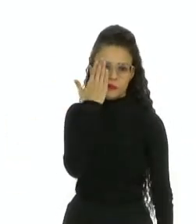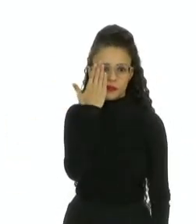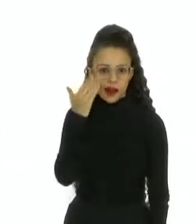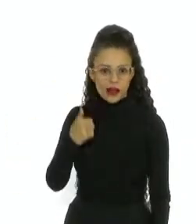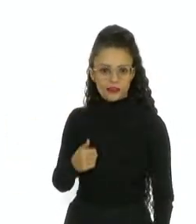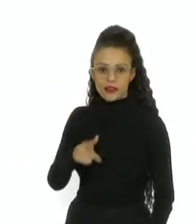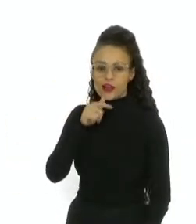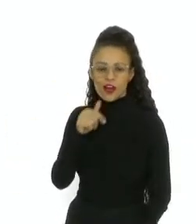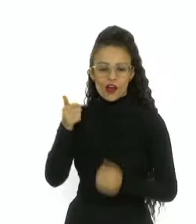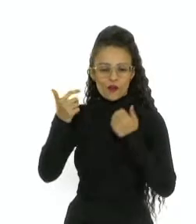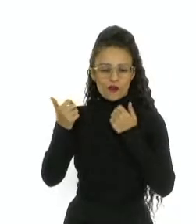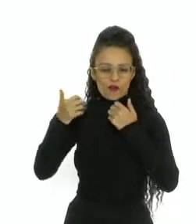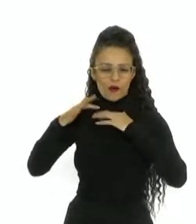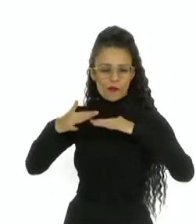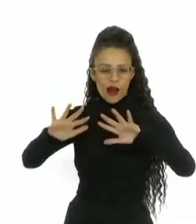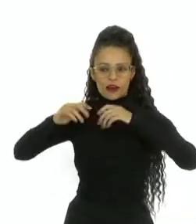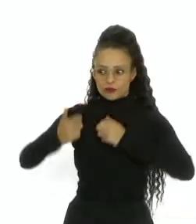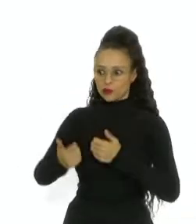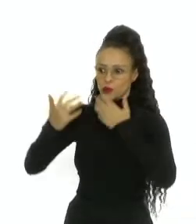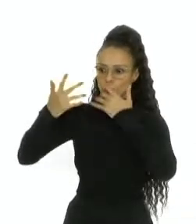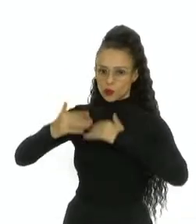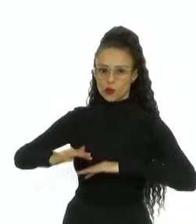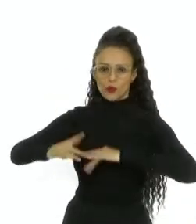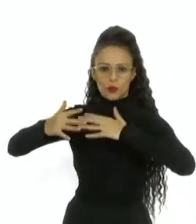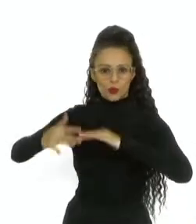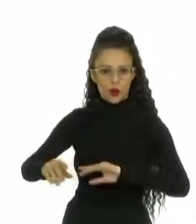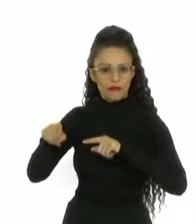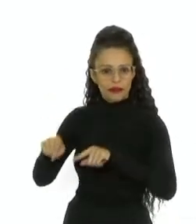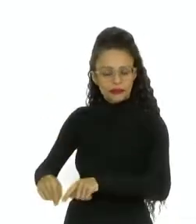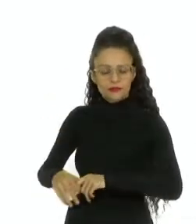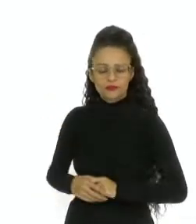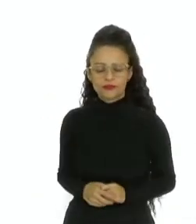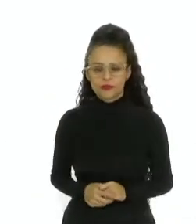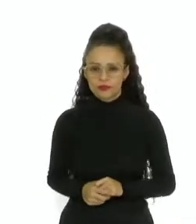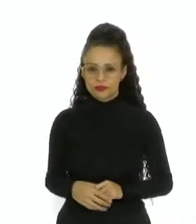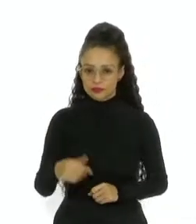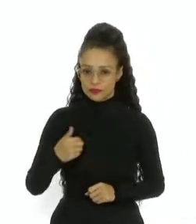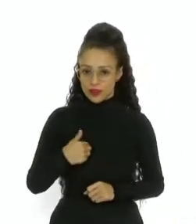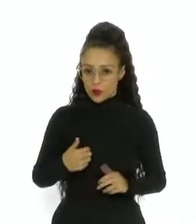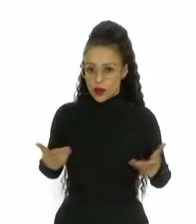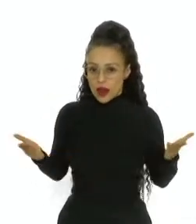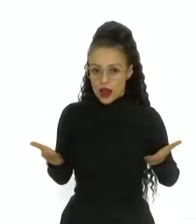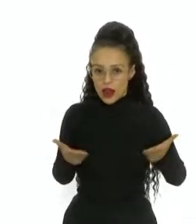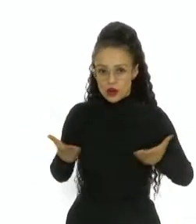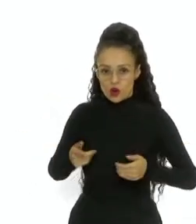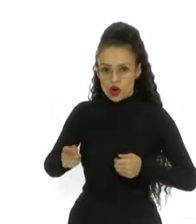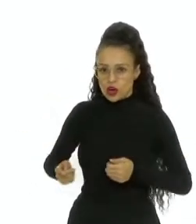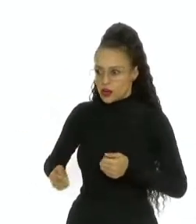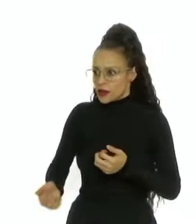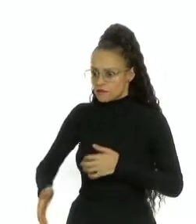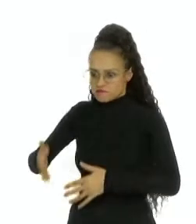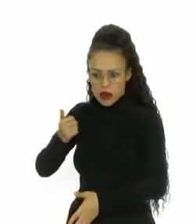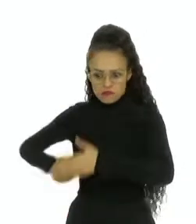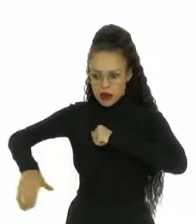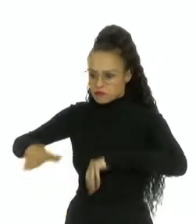as ondas do mar vinham quebrar no pátio do colégio. Eu agora